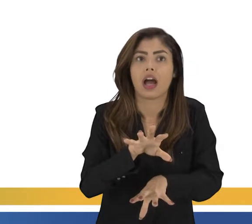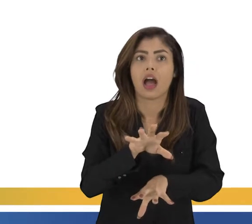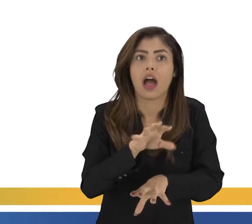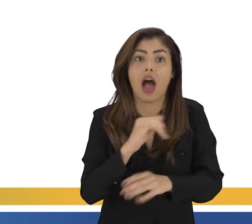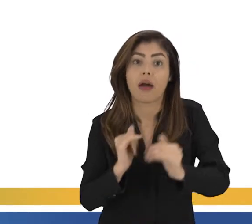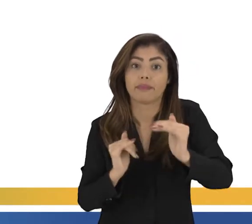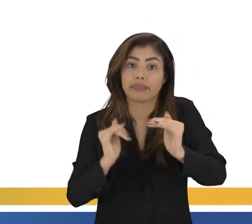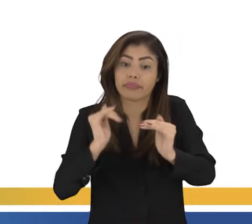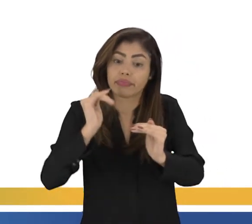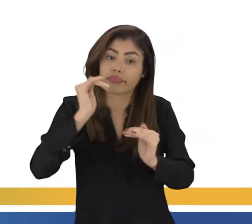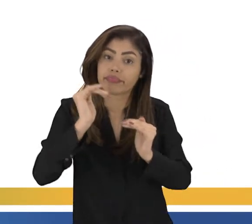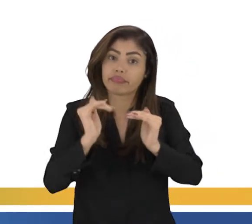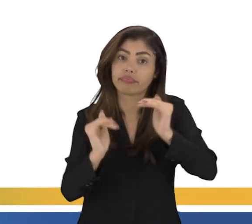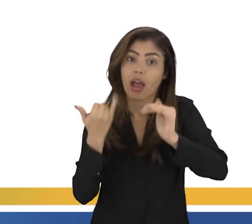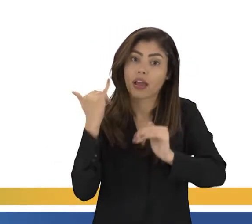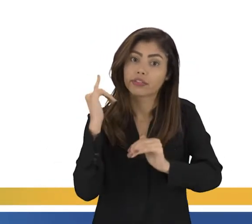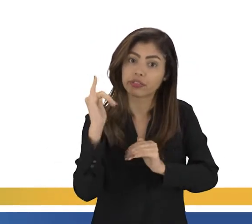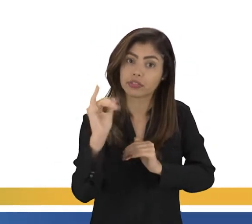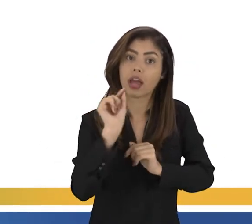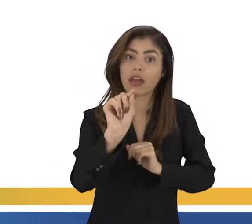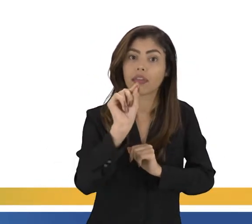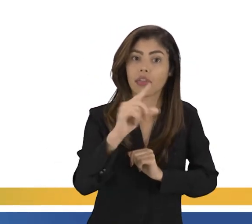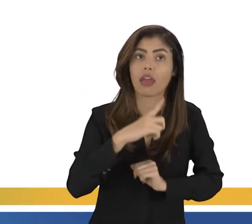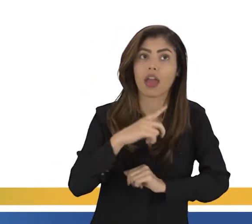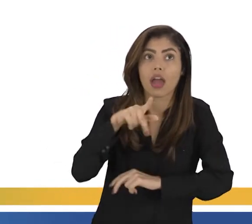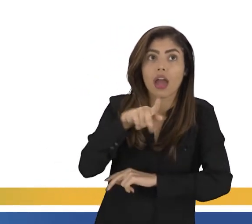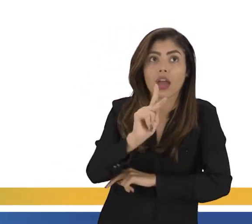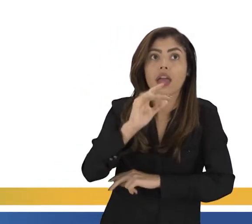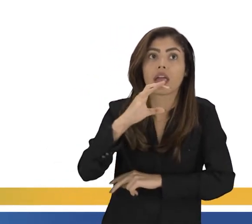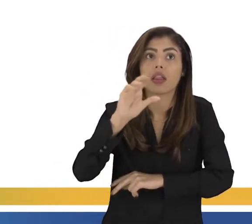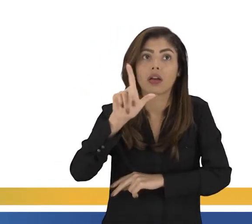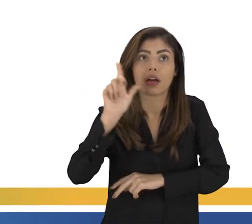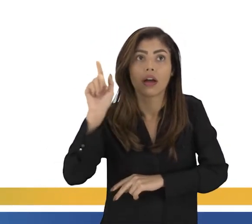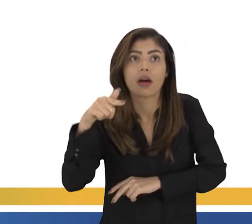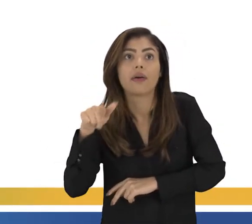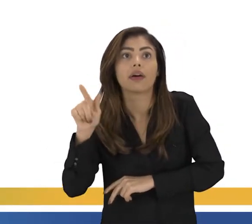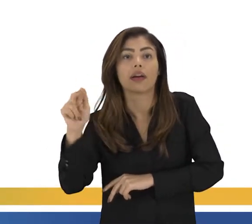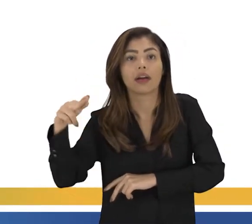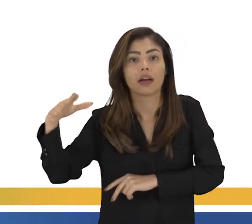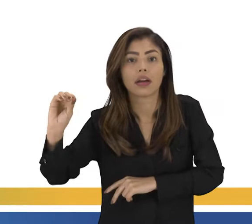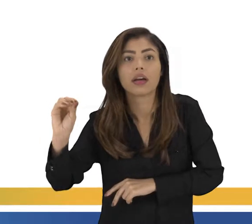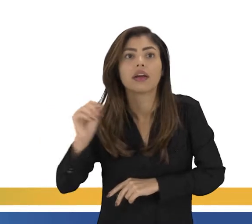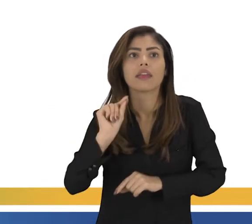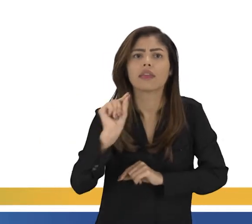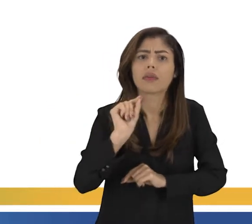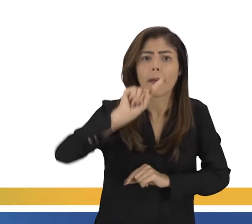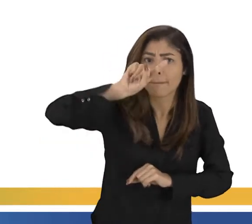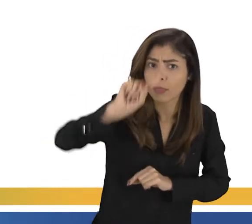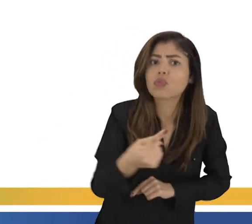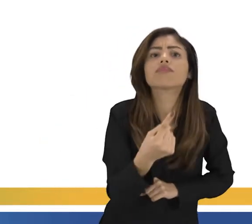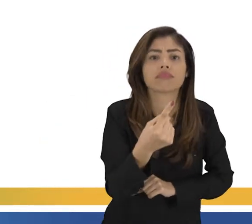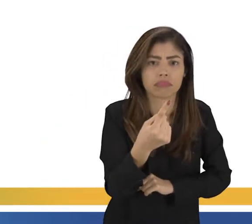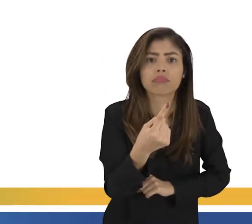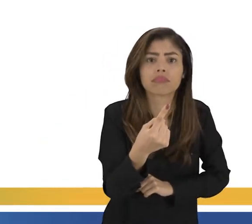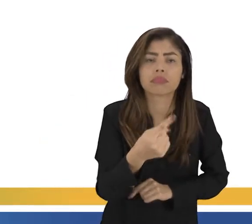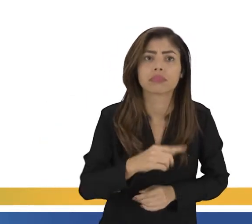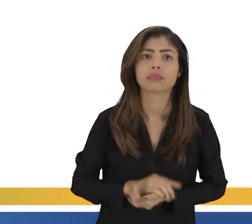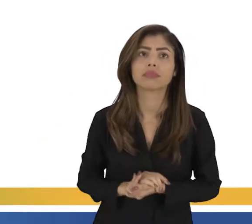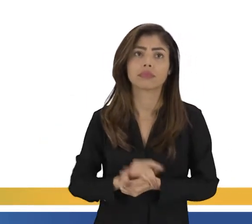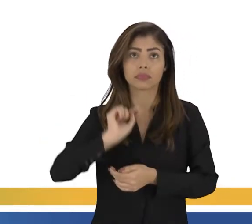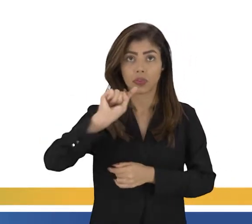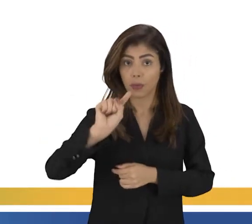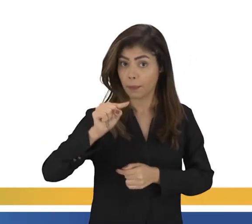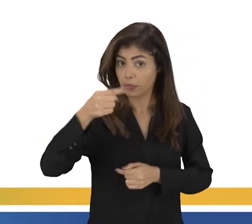de energia de quilocaloria grama ano dele já é o quê? 1000. O